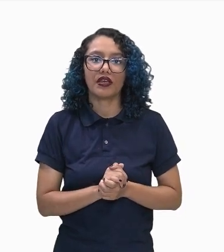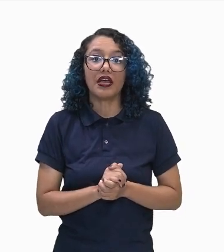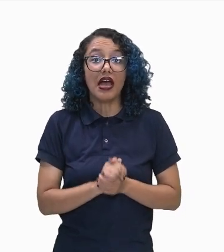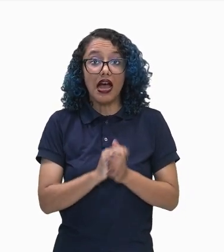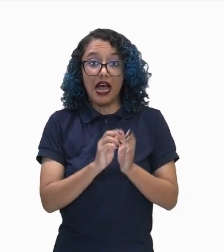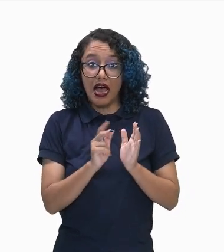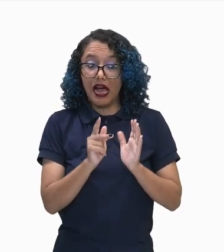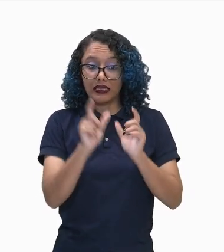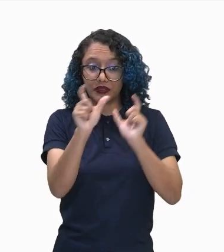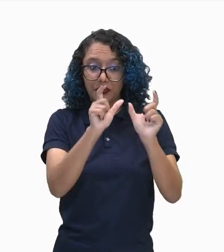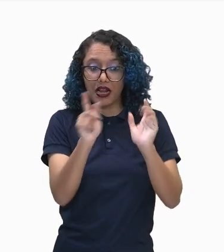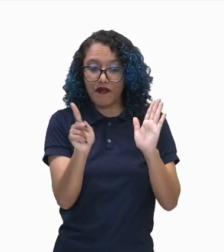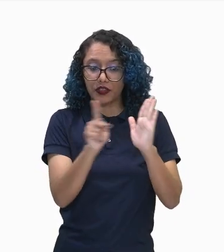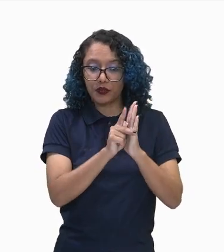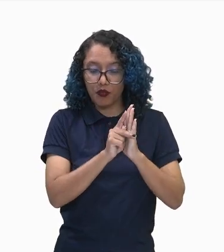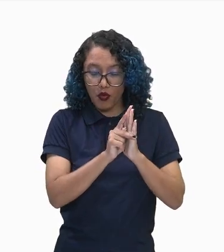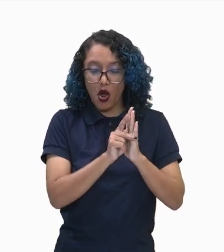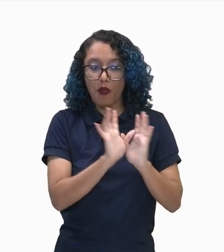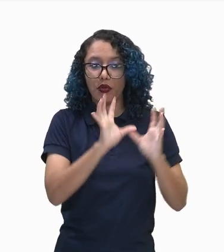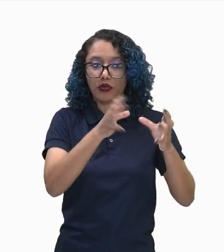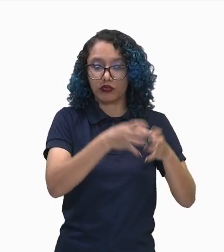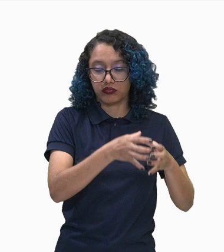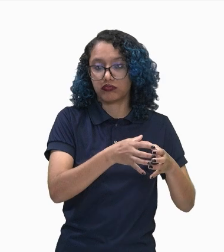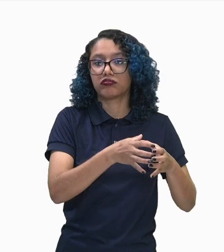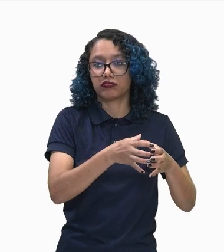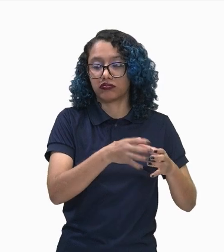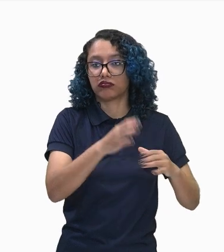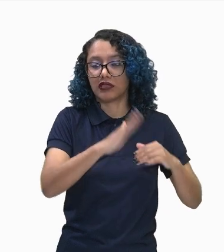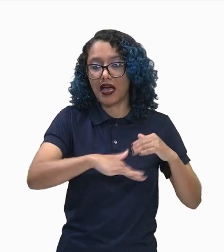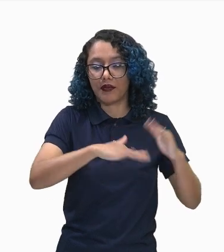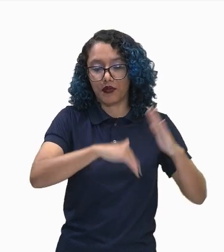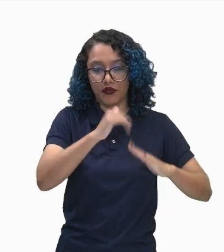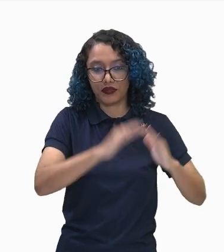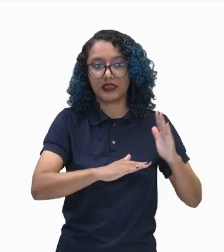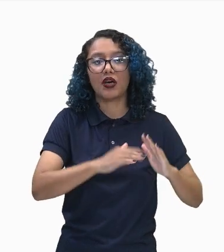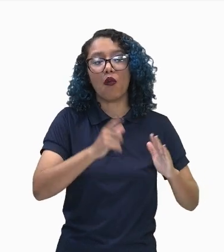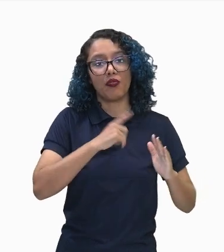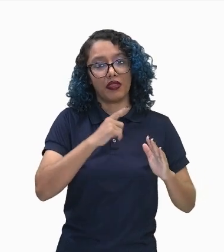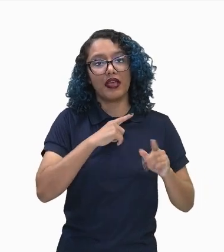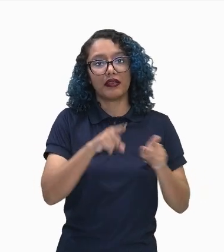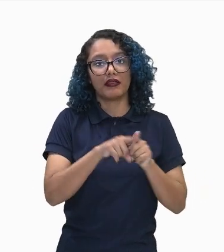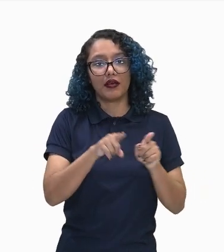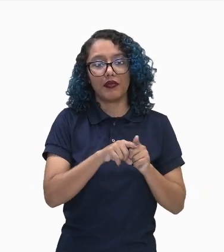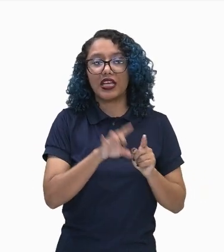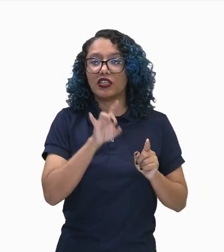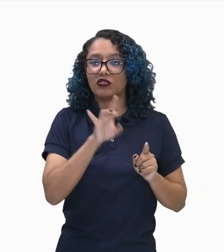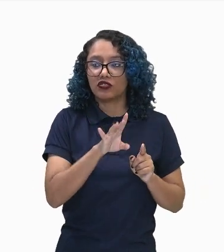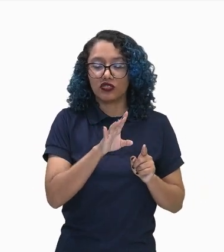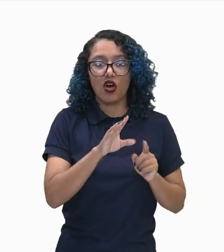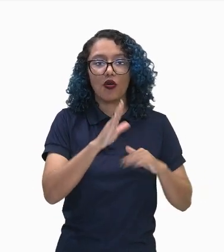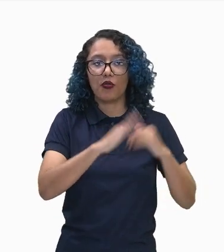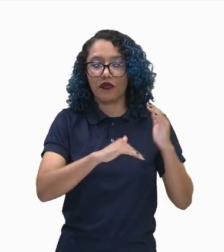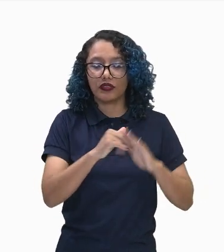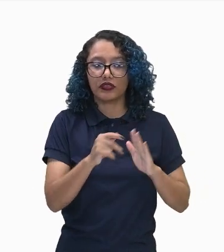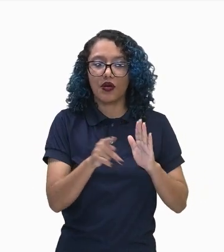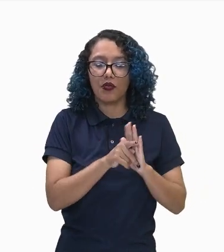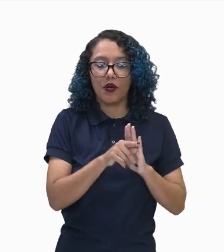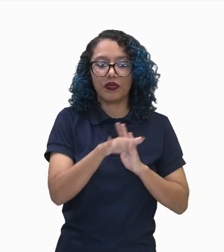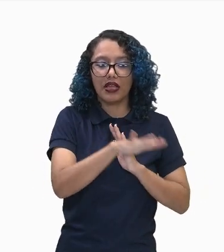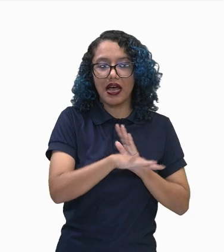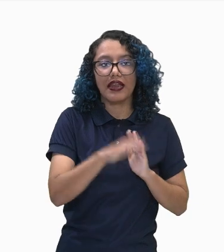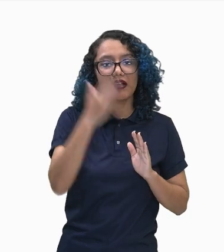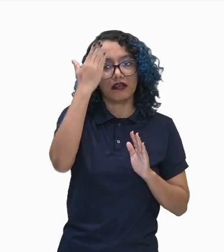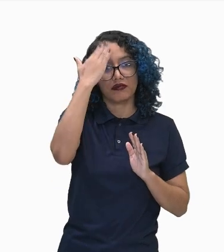termos técnicos, que só vão ser entendidos por outros profissionais da mesma área, como